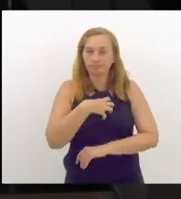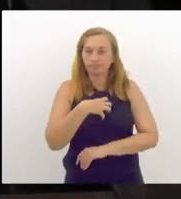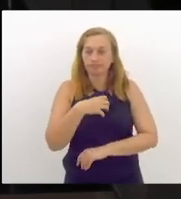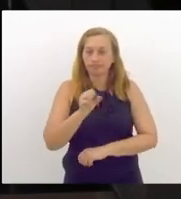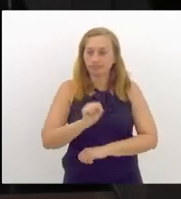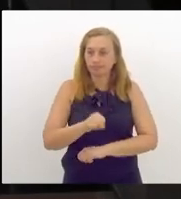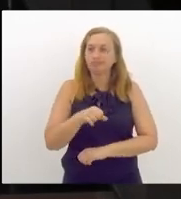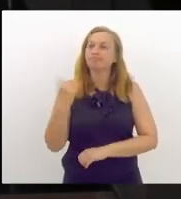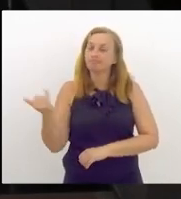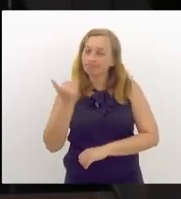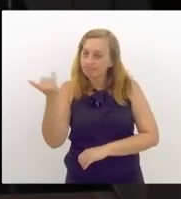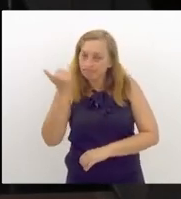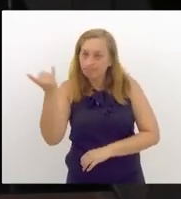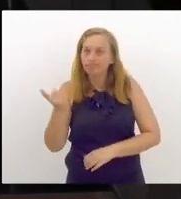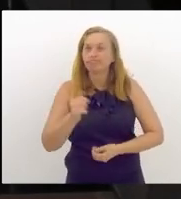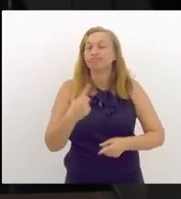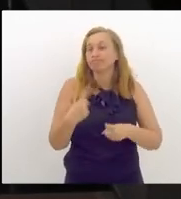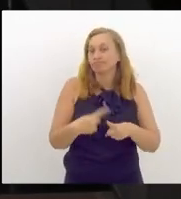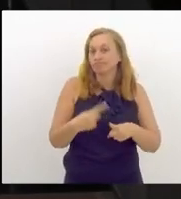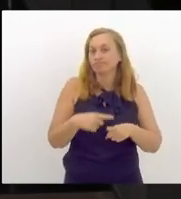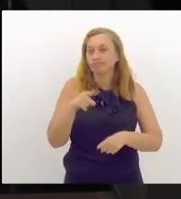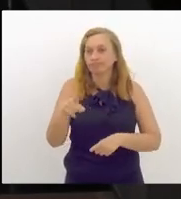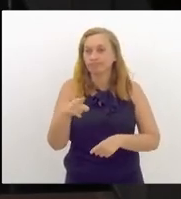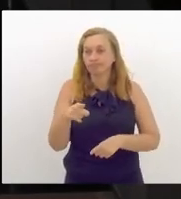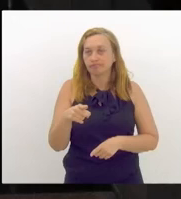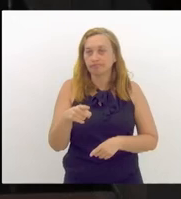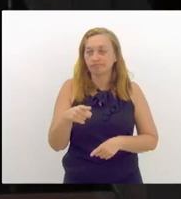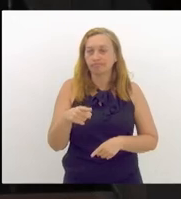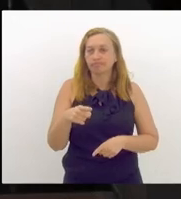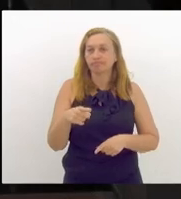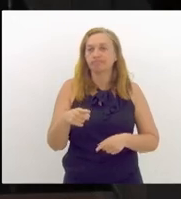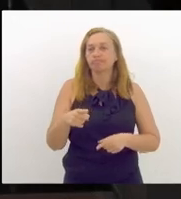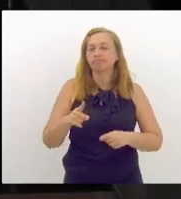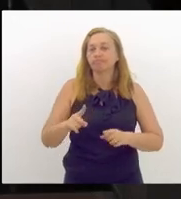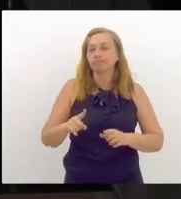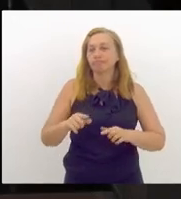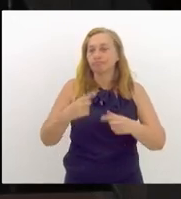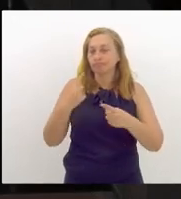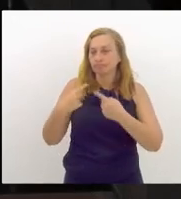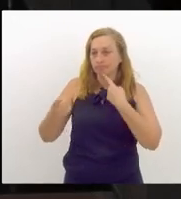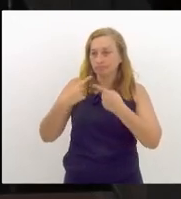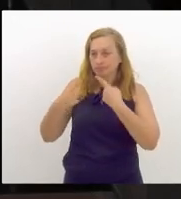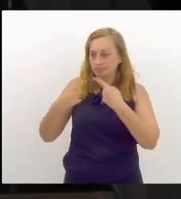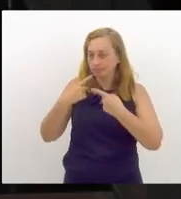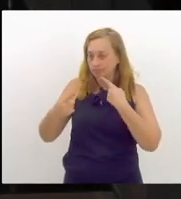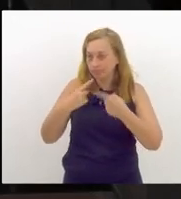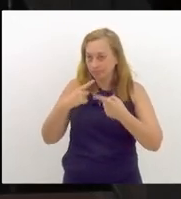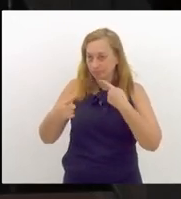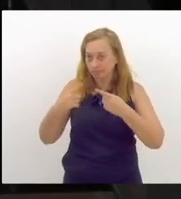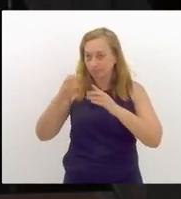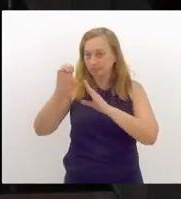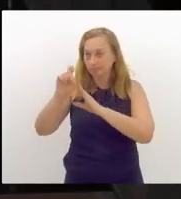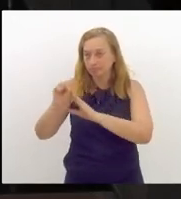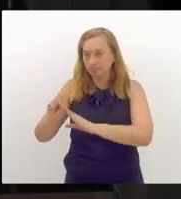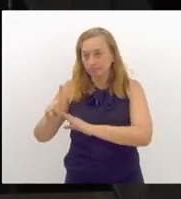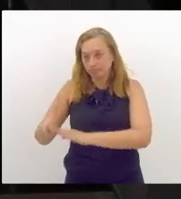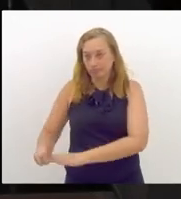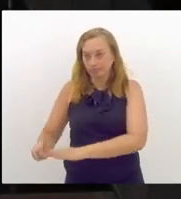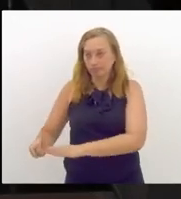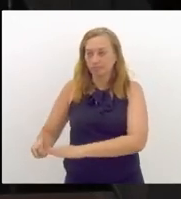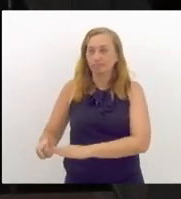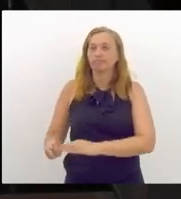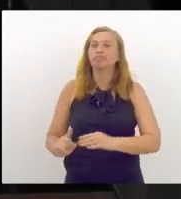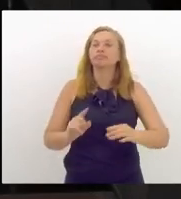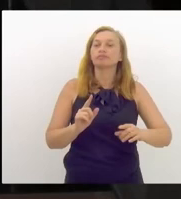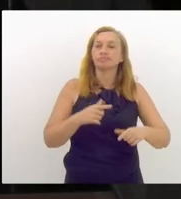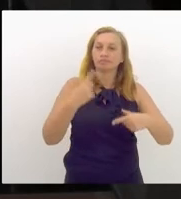vai ser muito importante porque para você depader com a Extrema direita você tem que debater trazer o debate para o nosso campo que é o debate